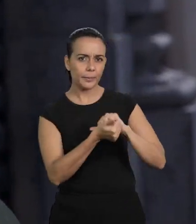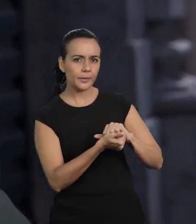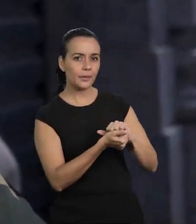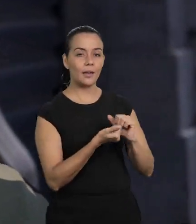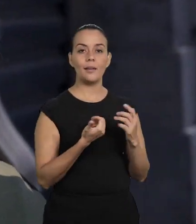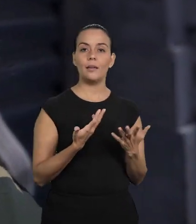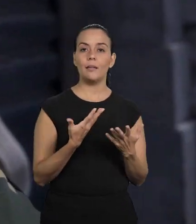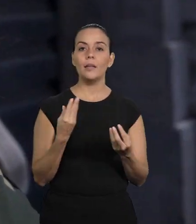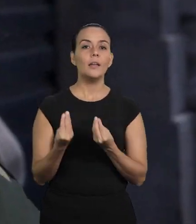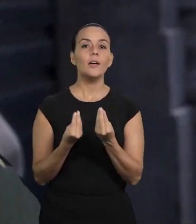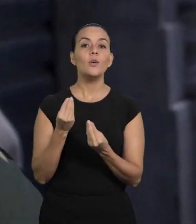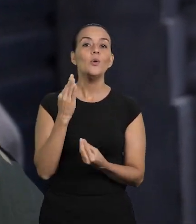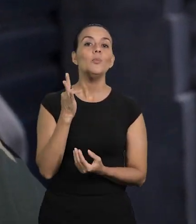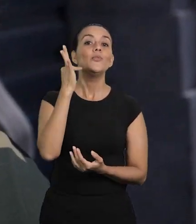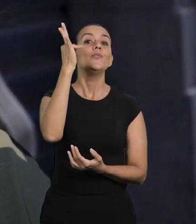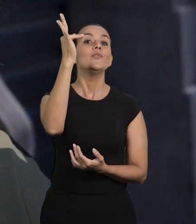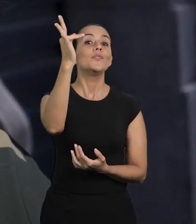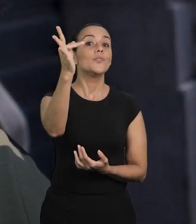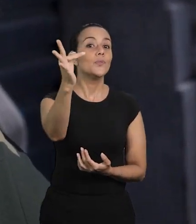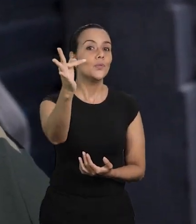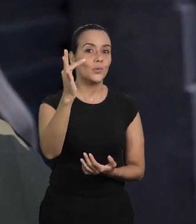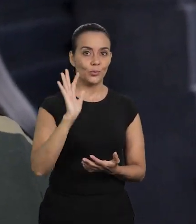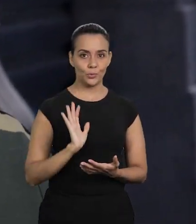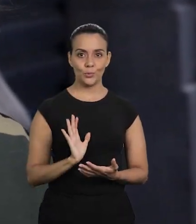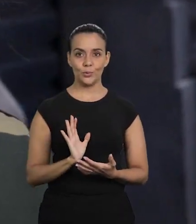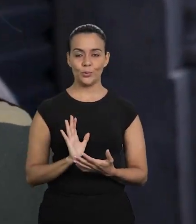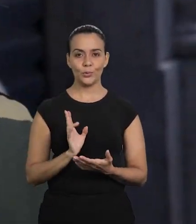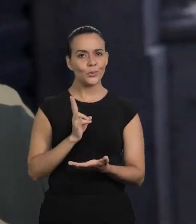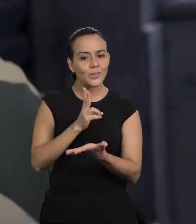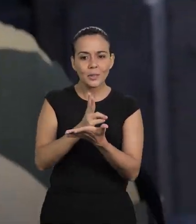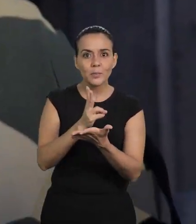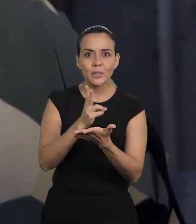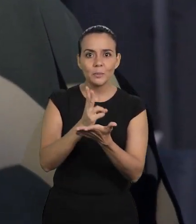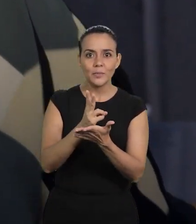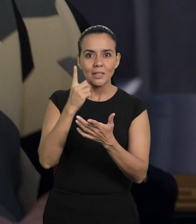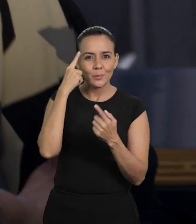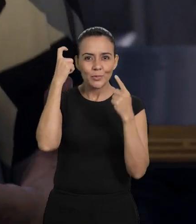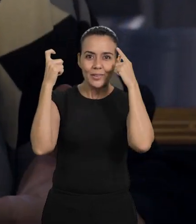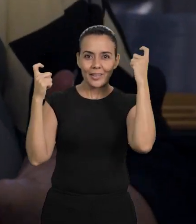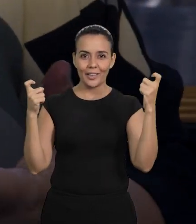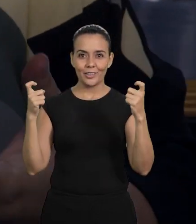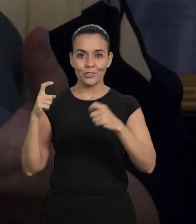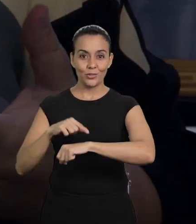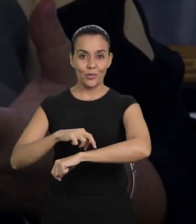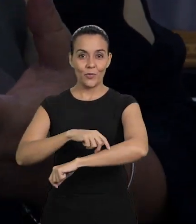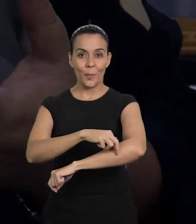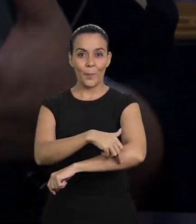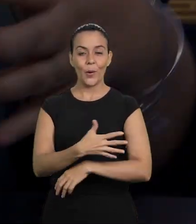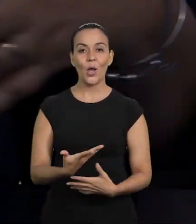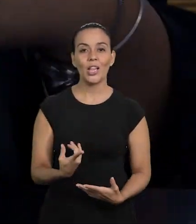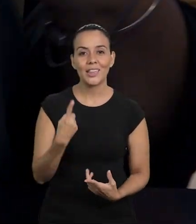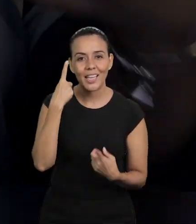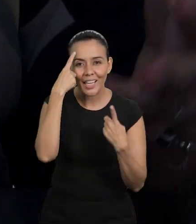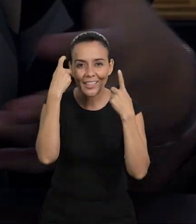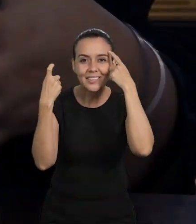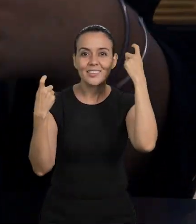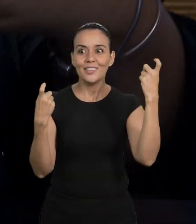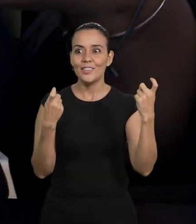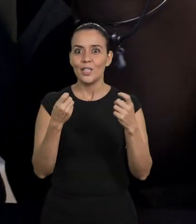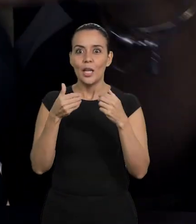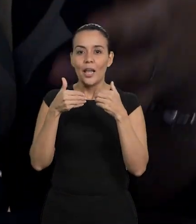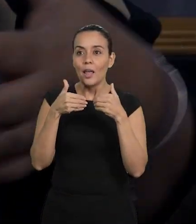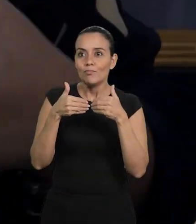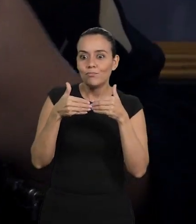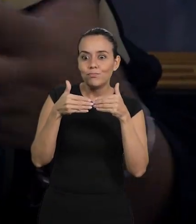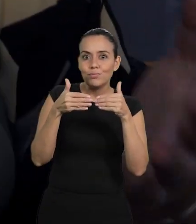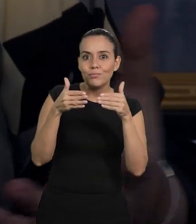gente não sabe. A gente só sabe que o futuro é mais diverso, ele é mais criativo por conta disso, ele é mais aberto e novas coisas estão